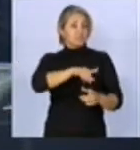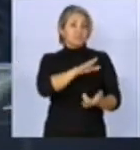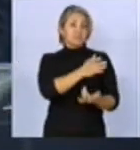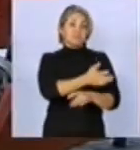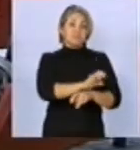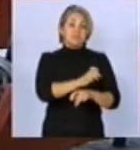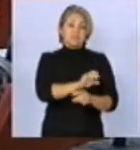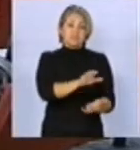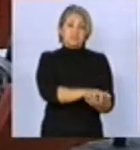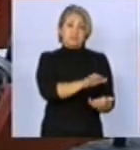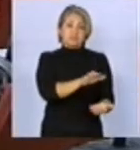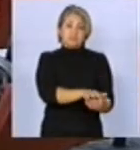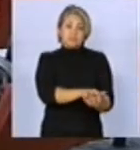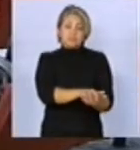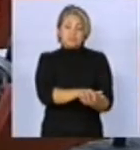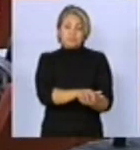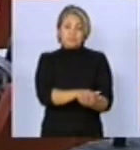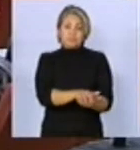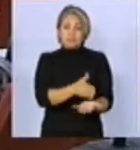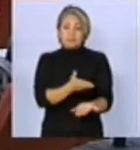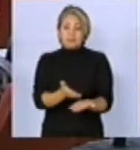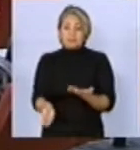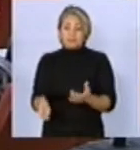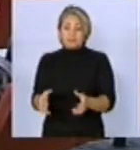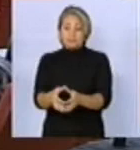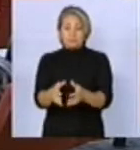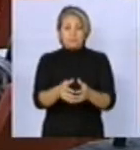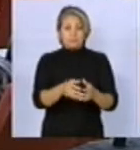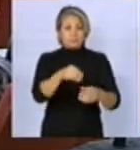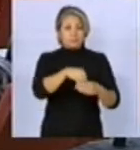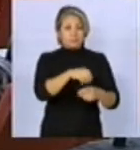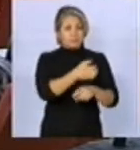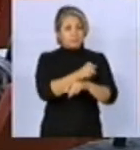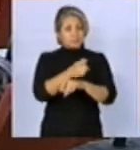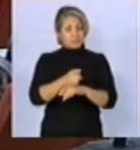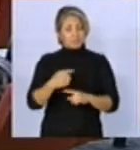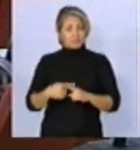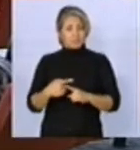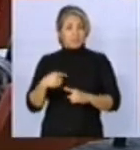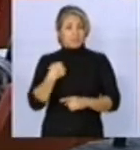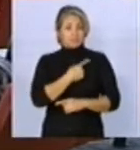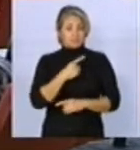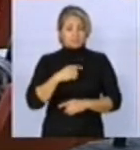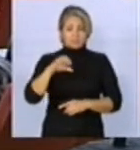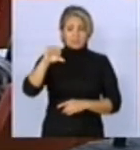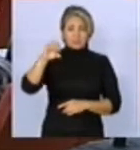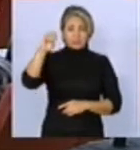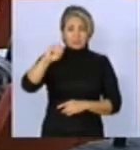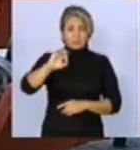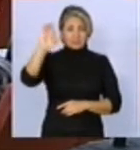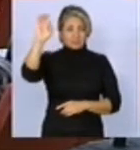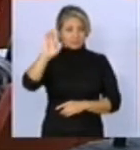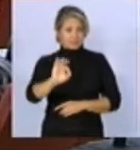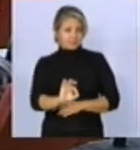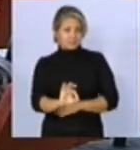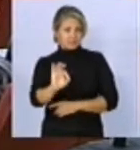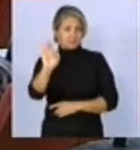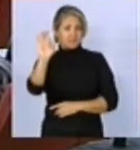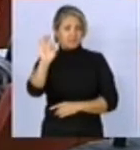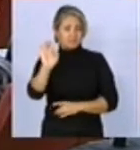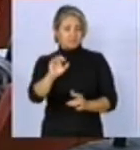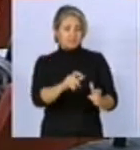o setor no estado o que nós temos noventa porcento no